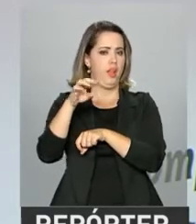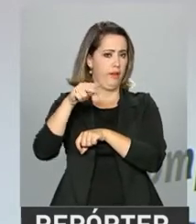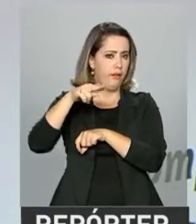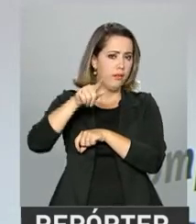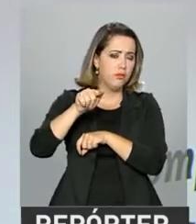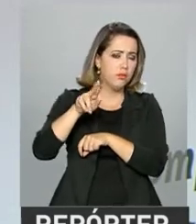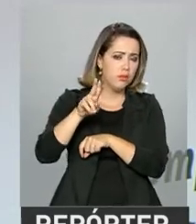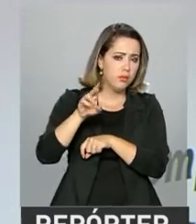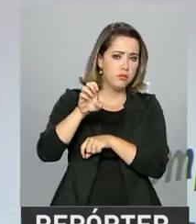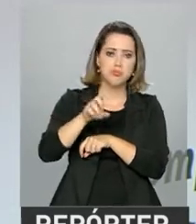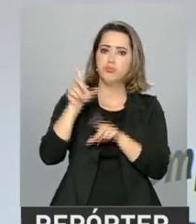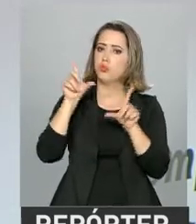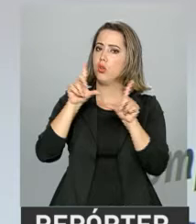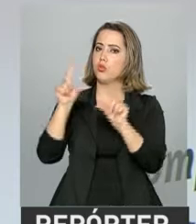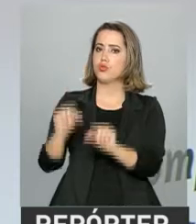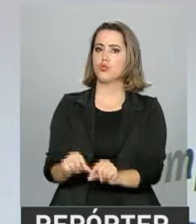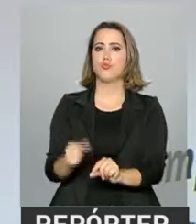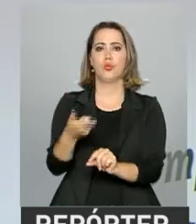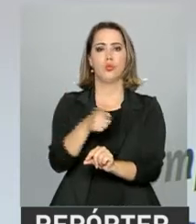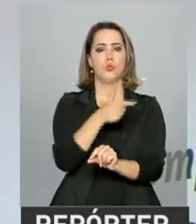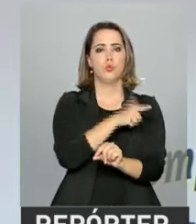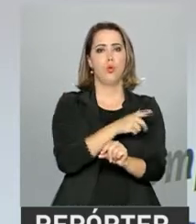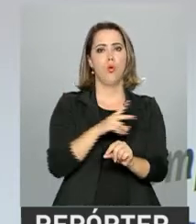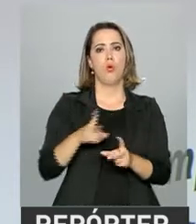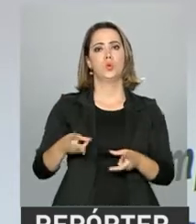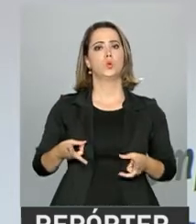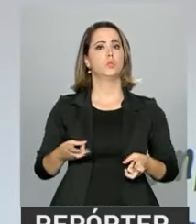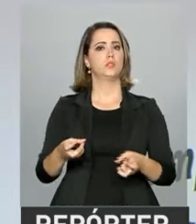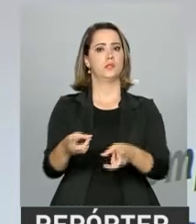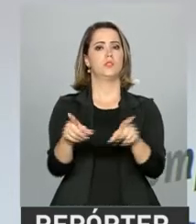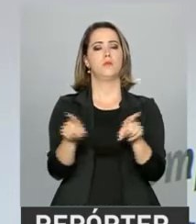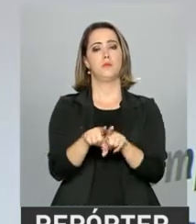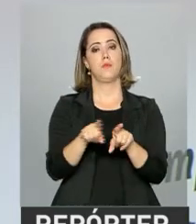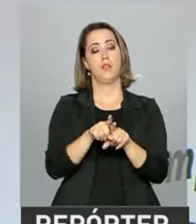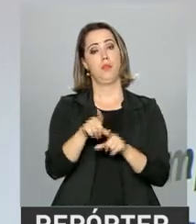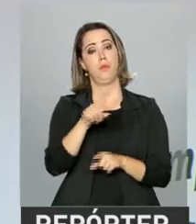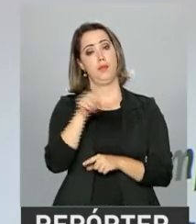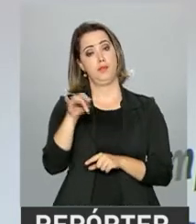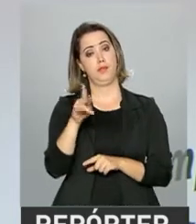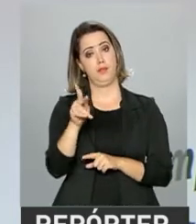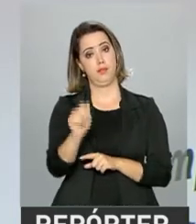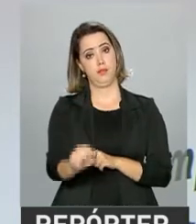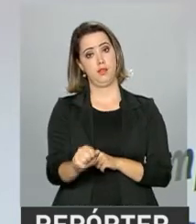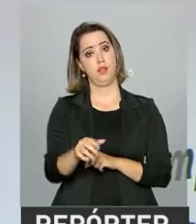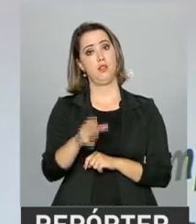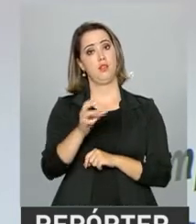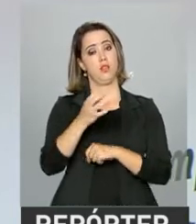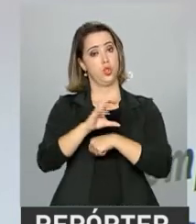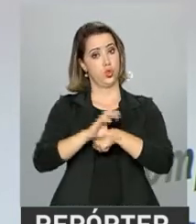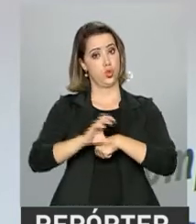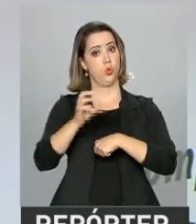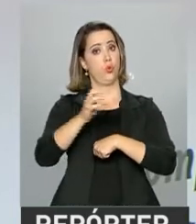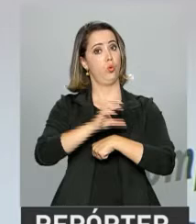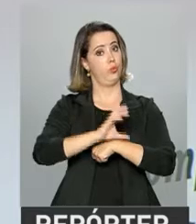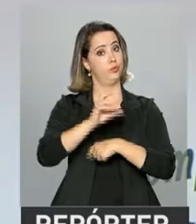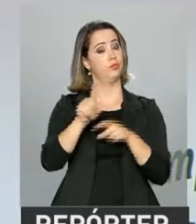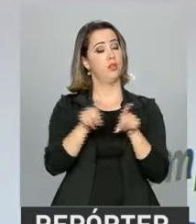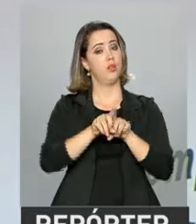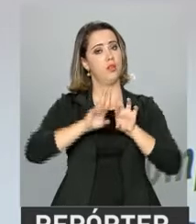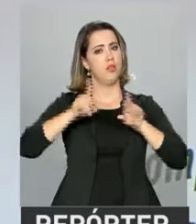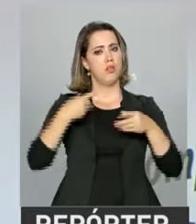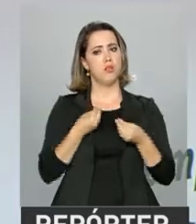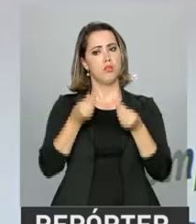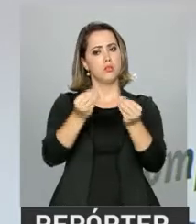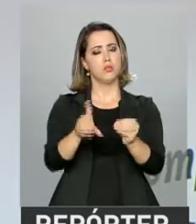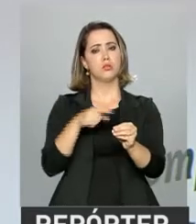ele reduz muito a transmissão de outros vírus, como chikungunya, zika. E isso, a gente